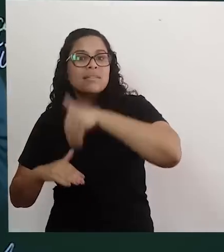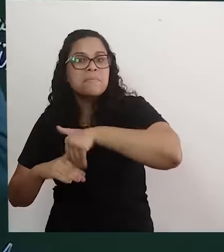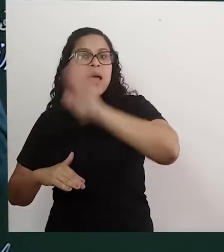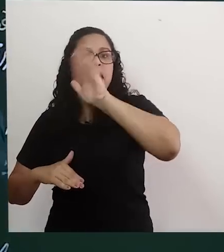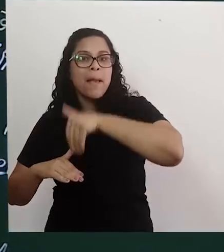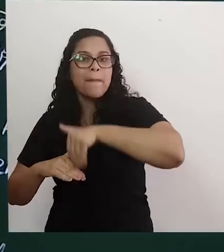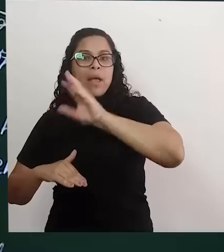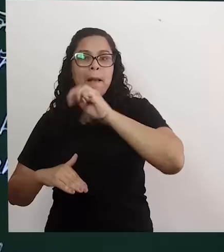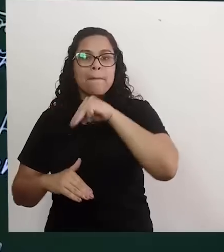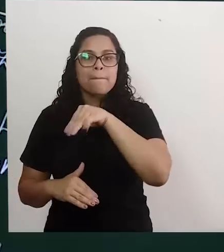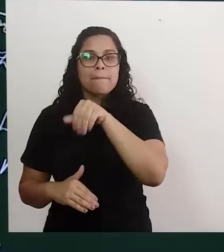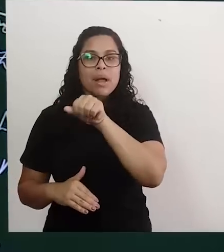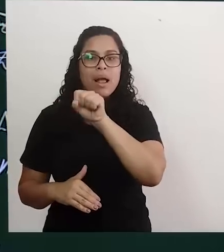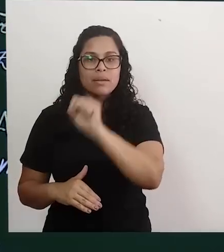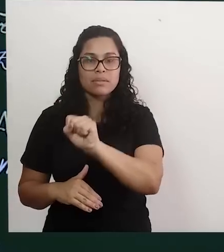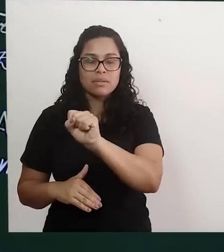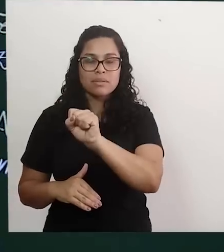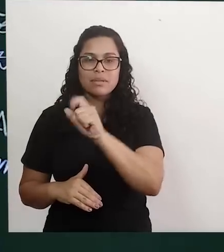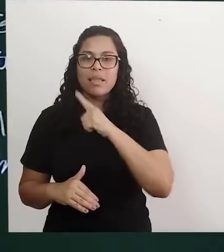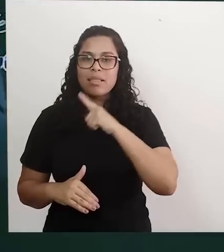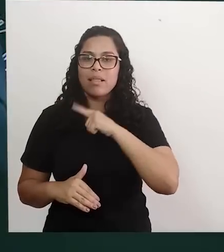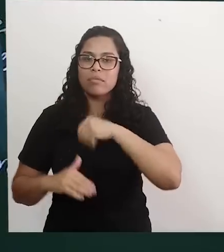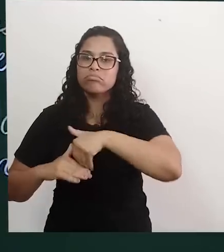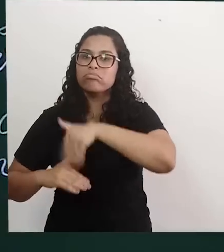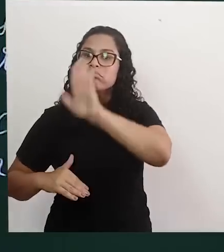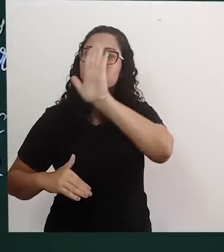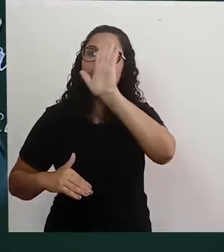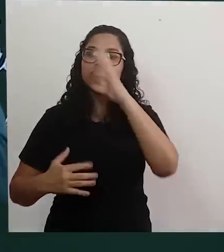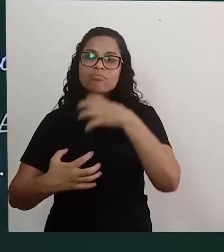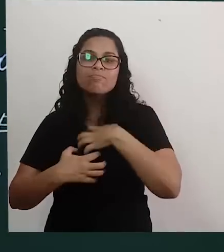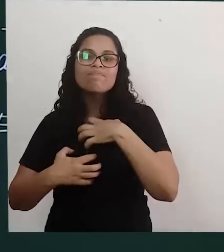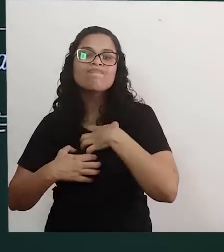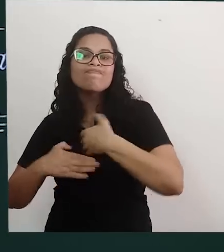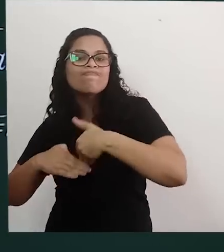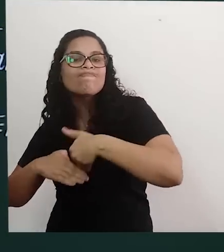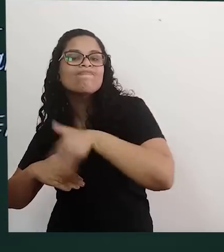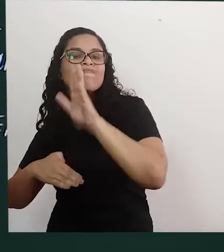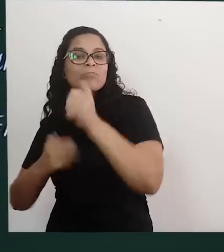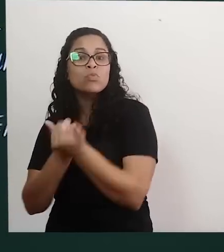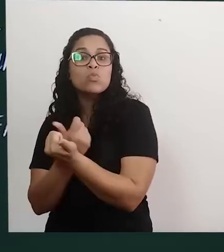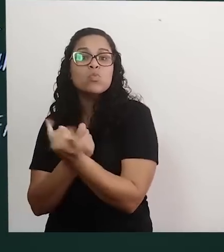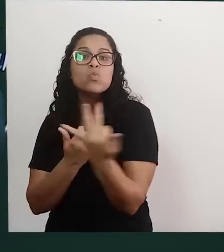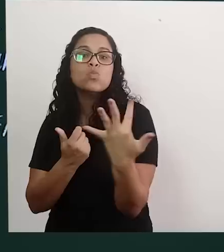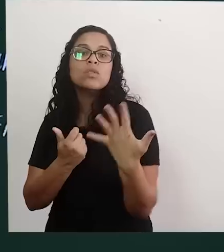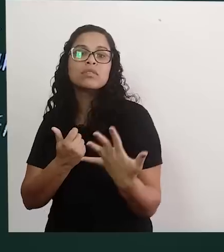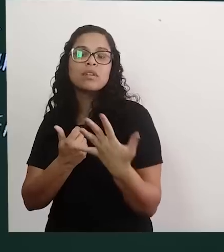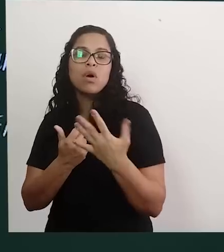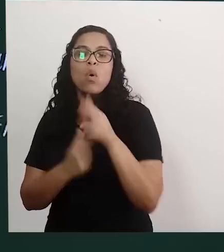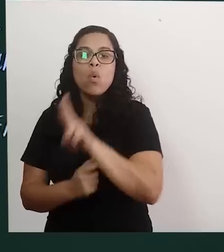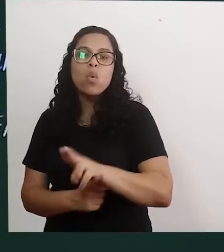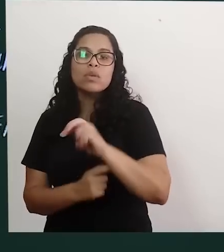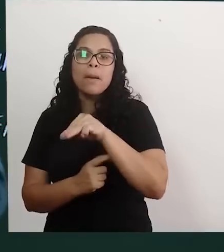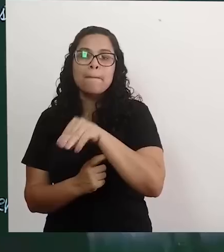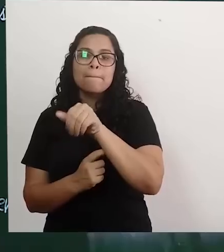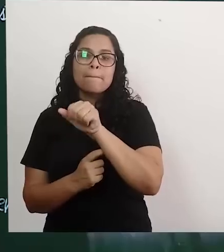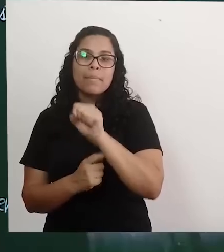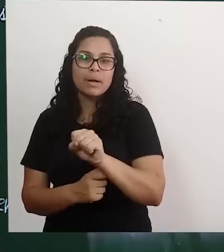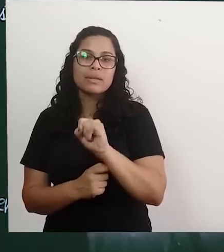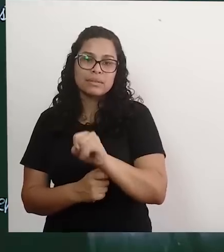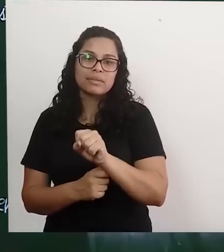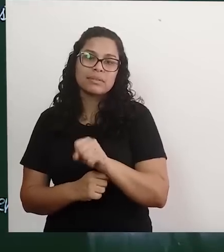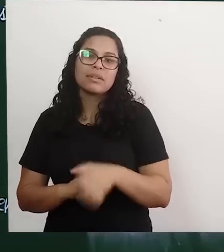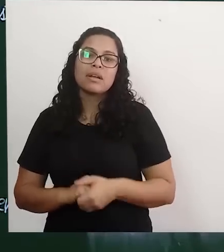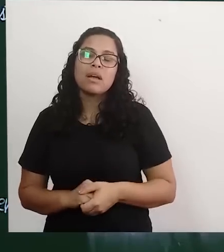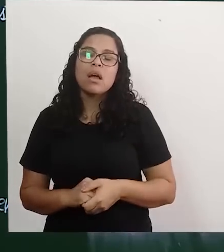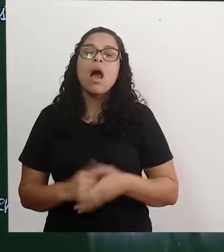fizer isso, quanto mais você relacionar, ou seja, para expressar intensidade e quantidade, a gente usa mais. Para indicar